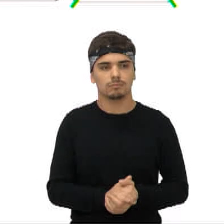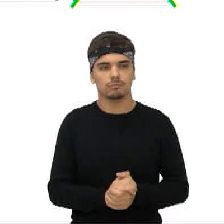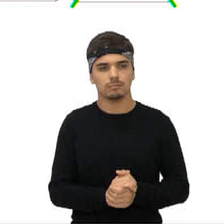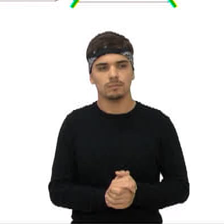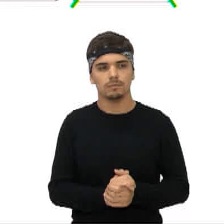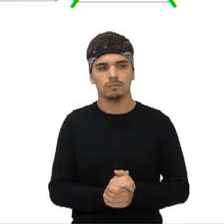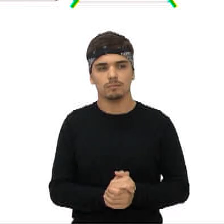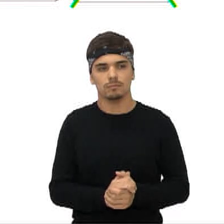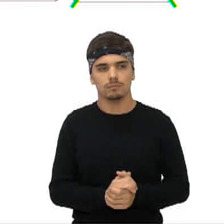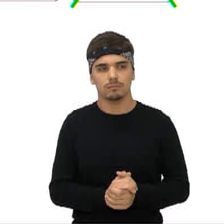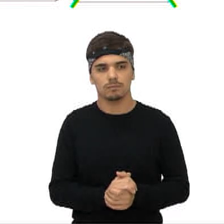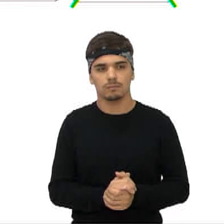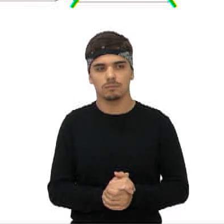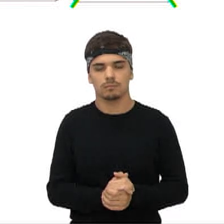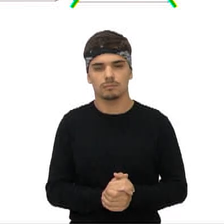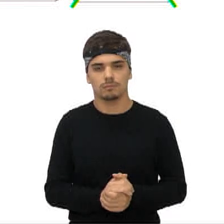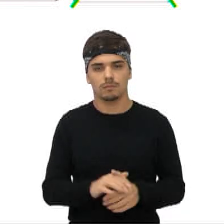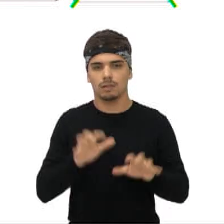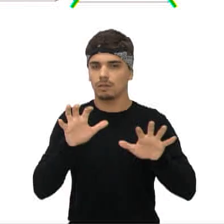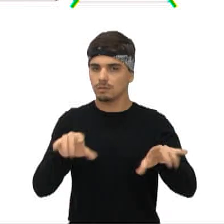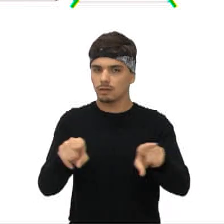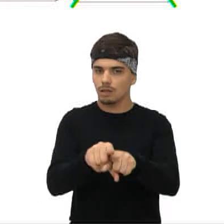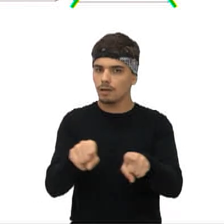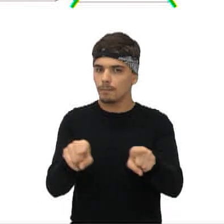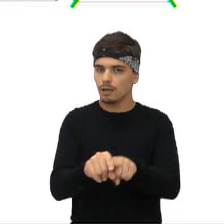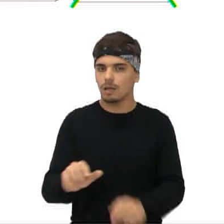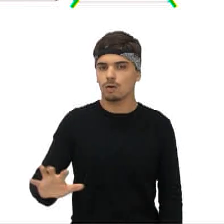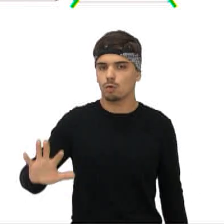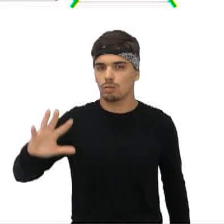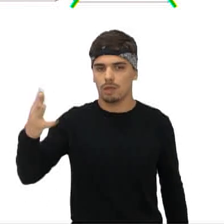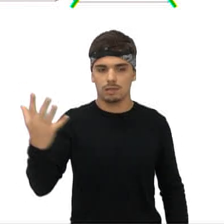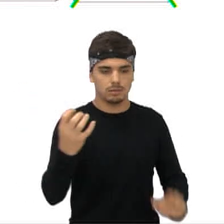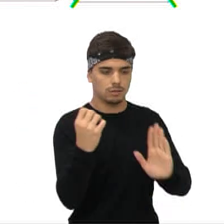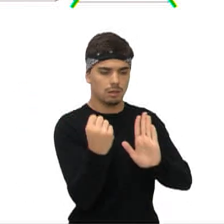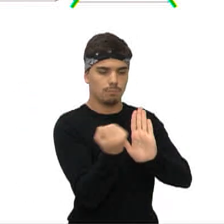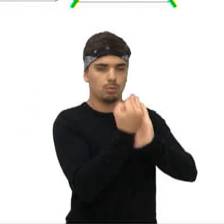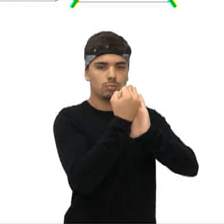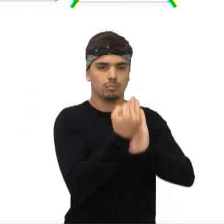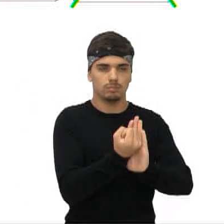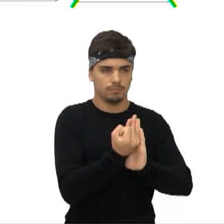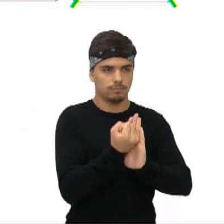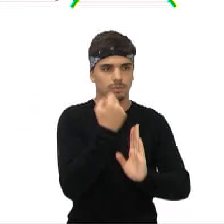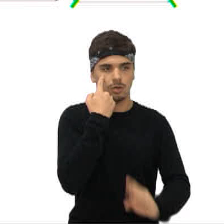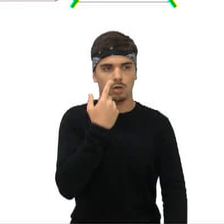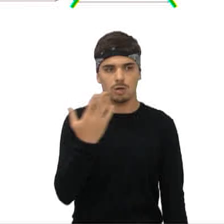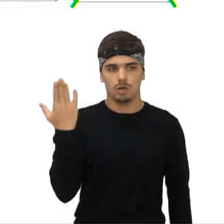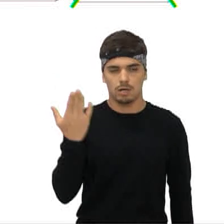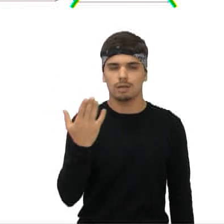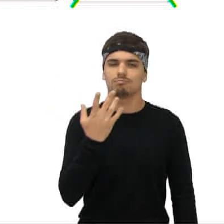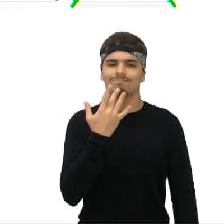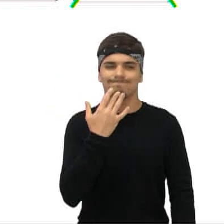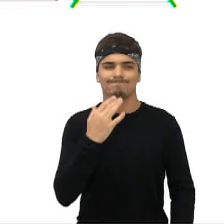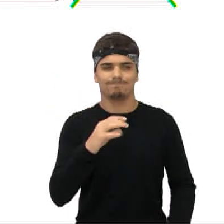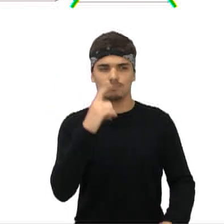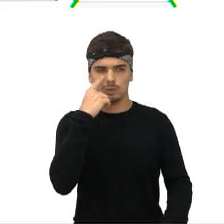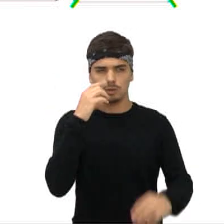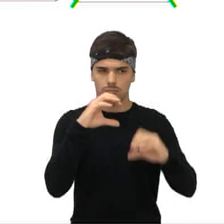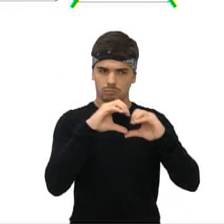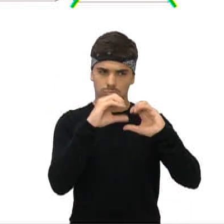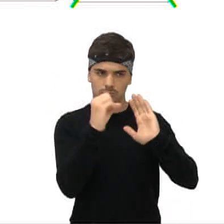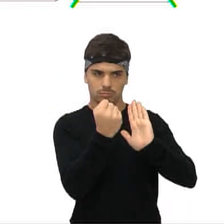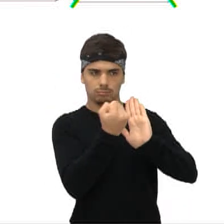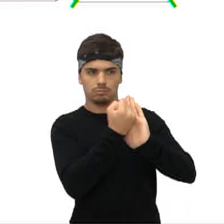veja lá. Isso também acontece com o naipe, né? Suponha que tiramos um rei de copas.